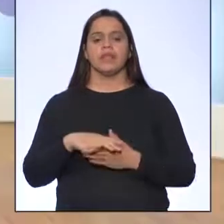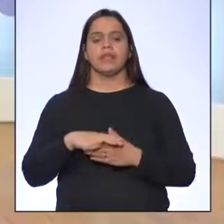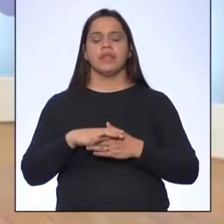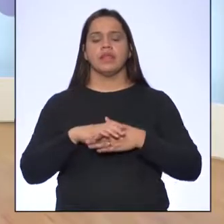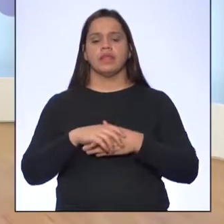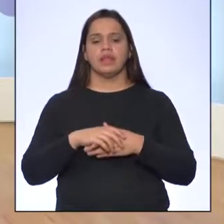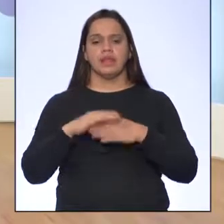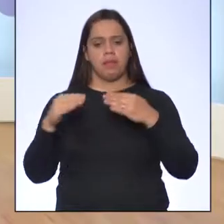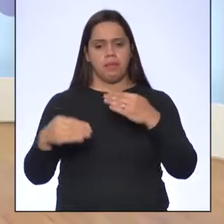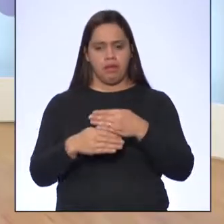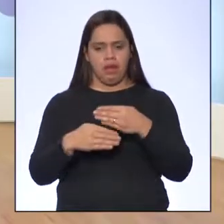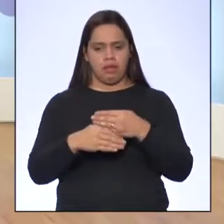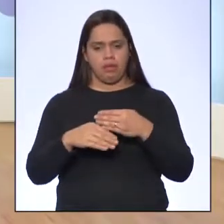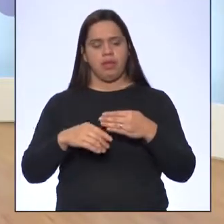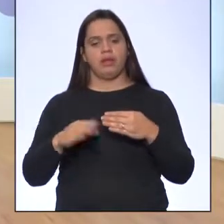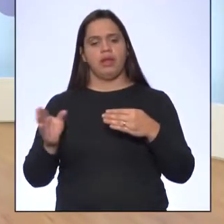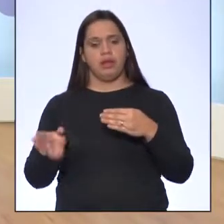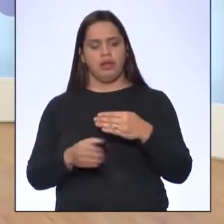por favor.